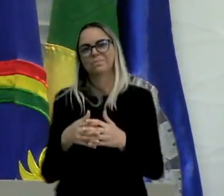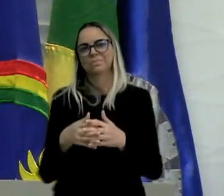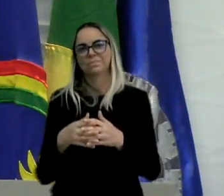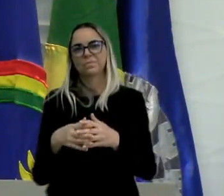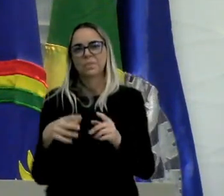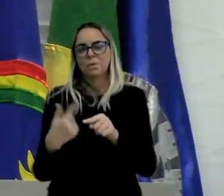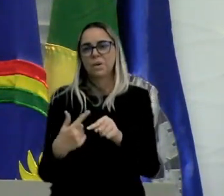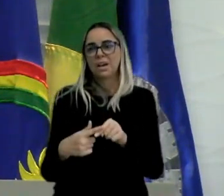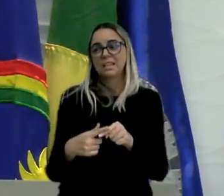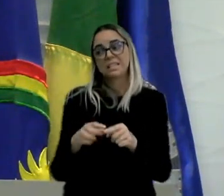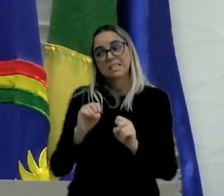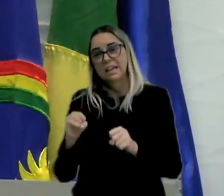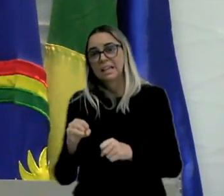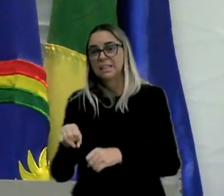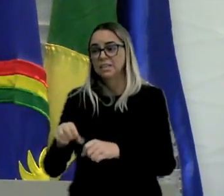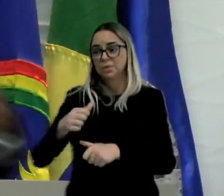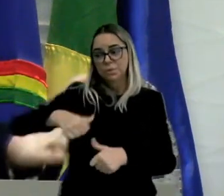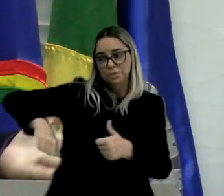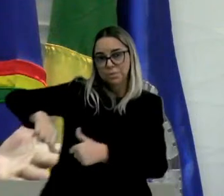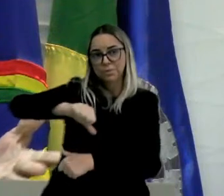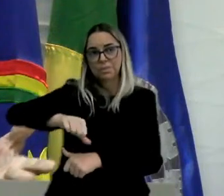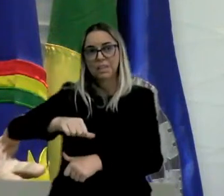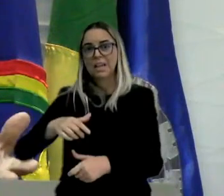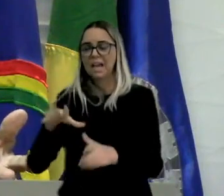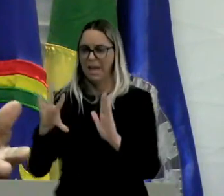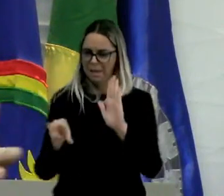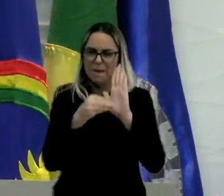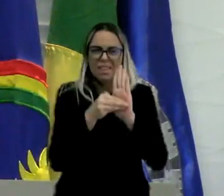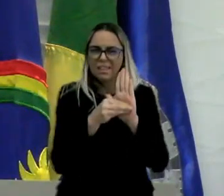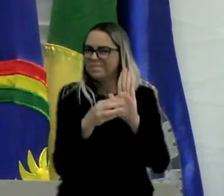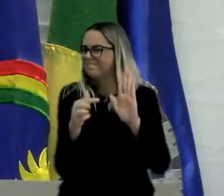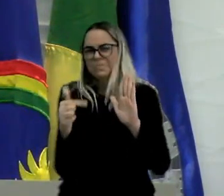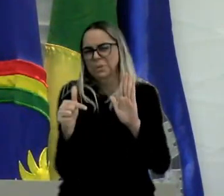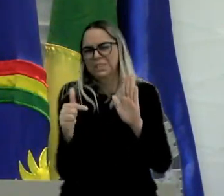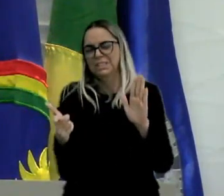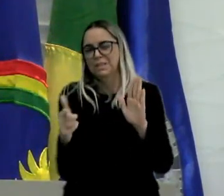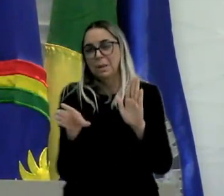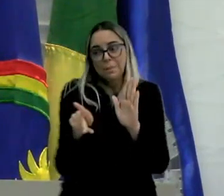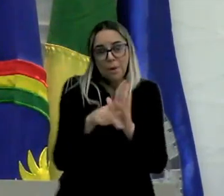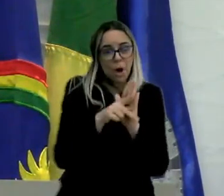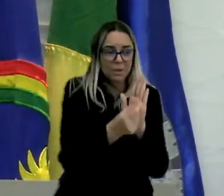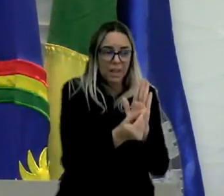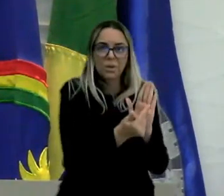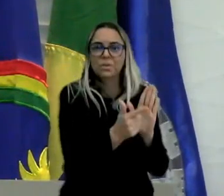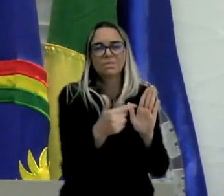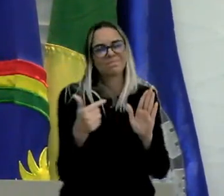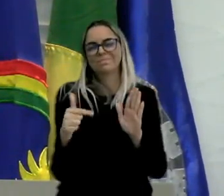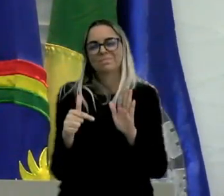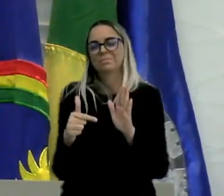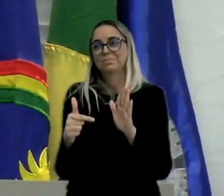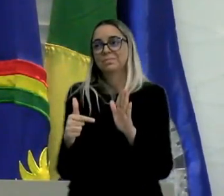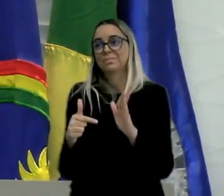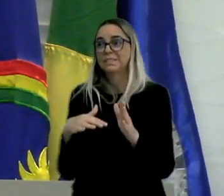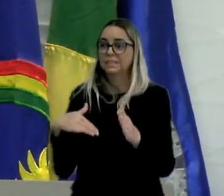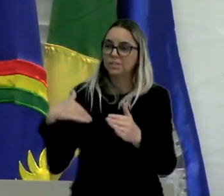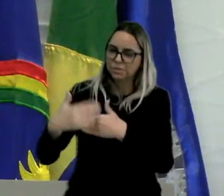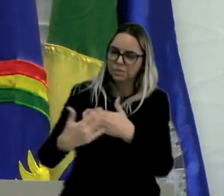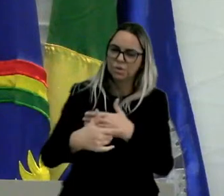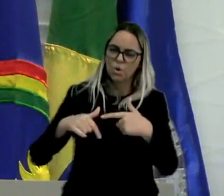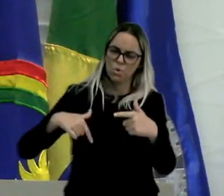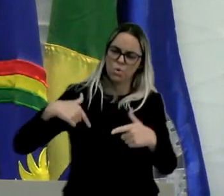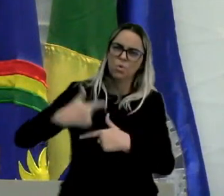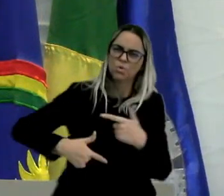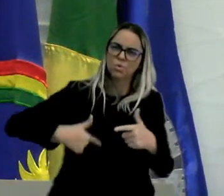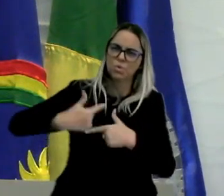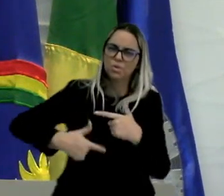para aquele retoque de calçamento não tem emenda não teve emenda é recurso próprio dentro do orçamento e anda pelejando